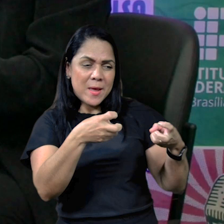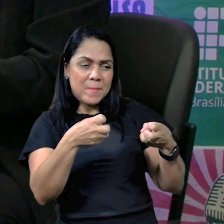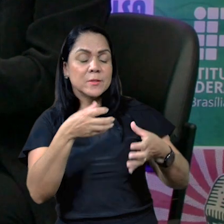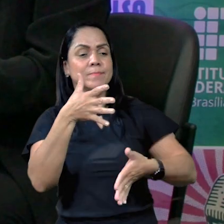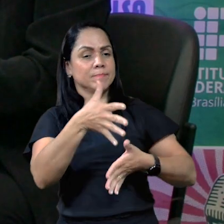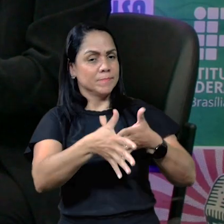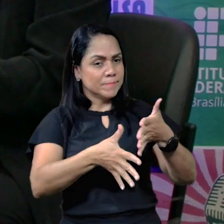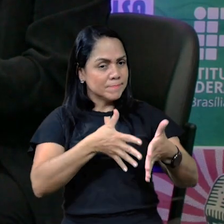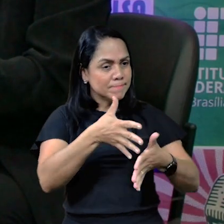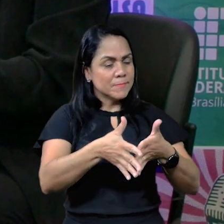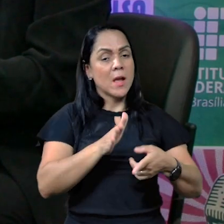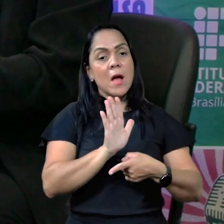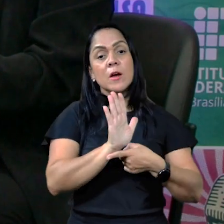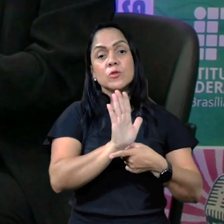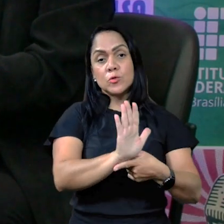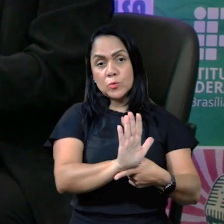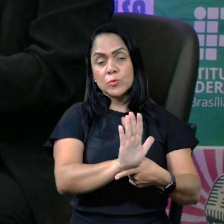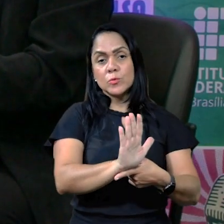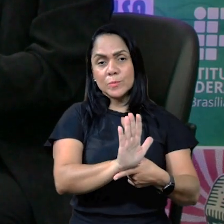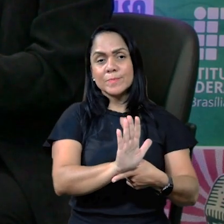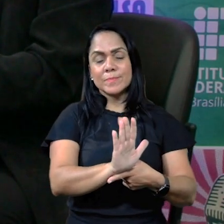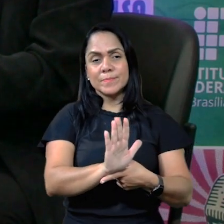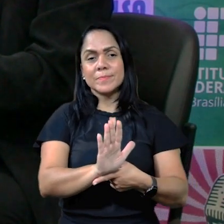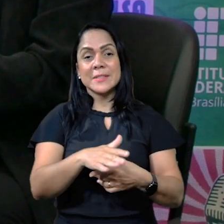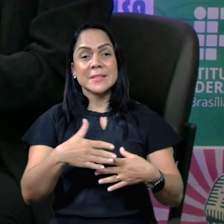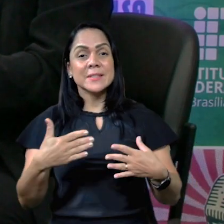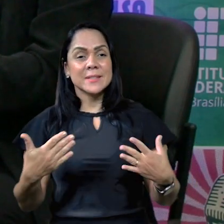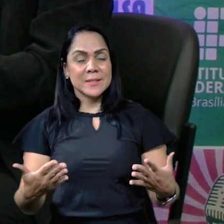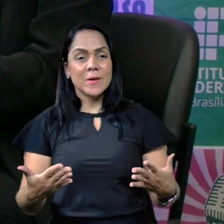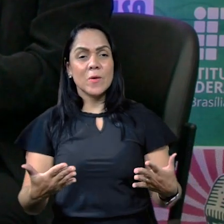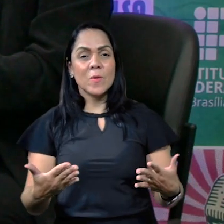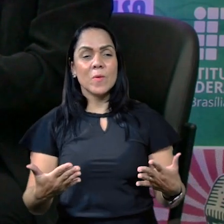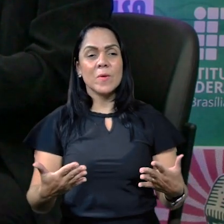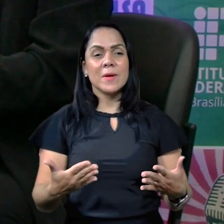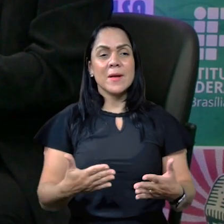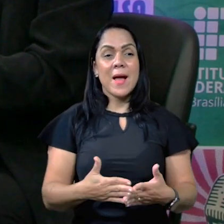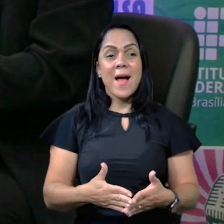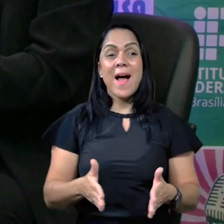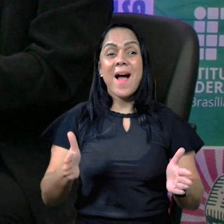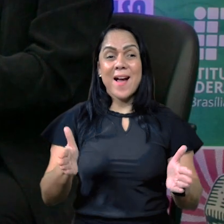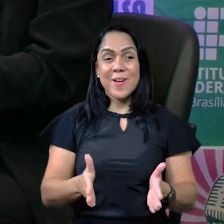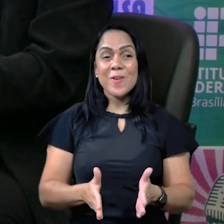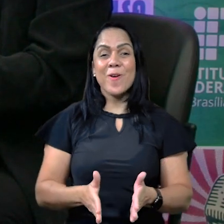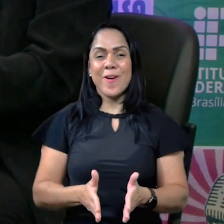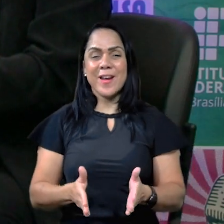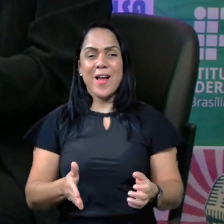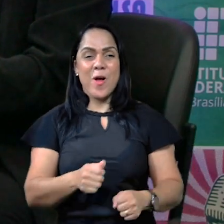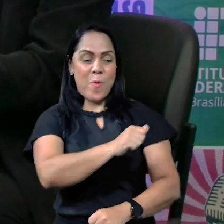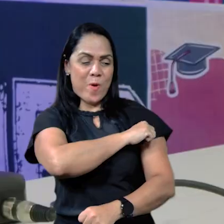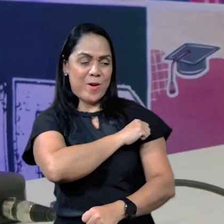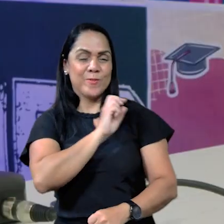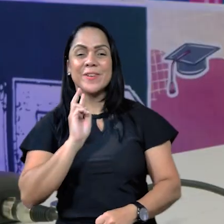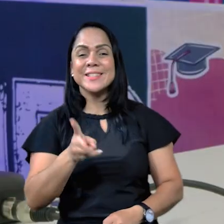Sim, entendeu? Por que não? sim, sim. Entendeu? Então, assim, foi uma situação. E agora ele vai sempre na academia.